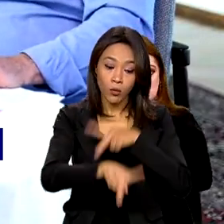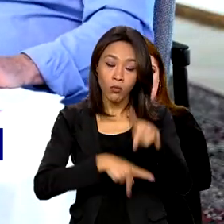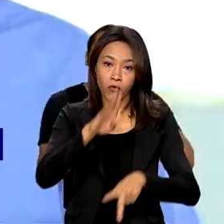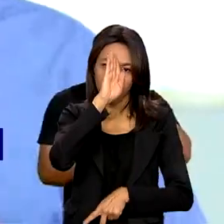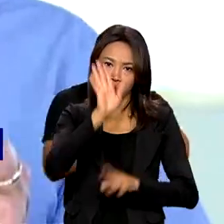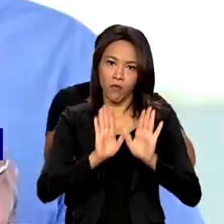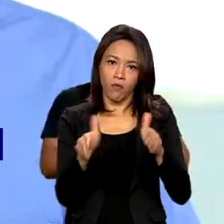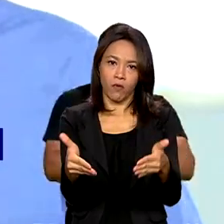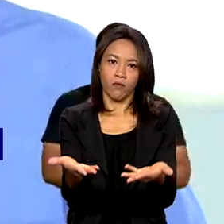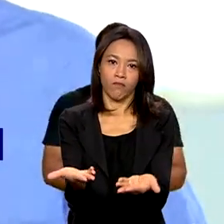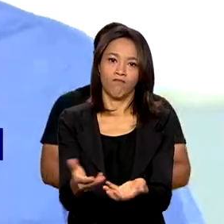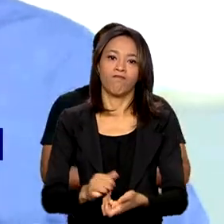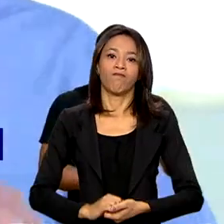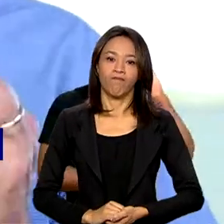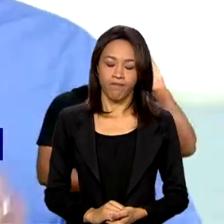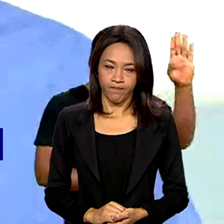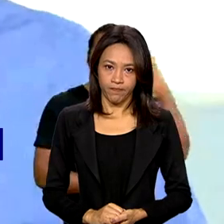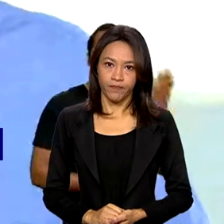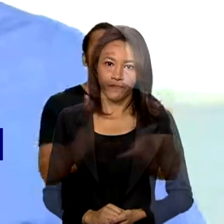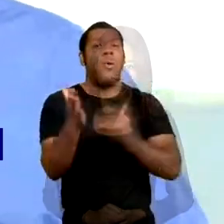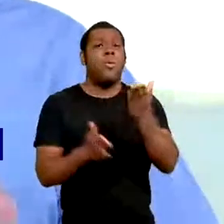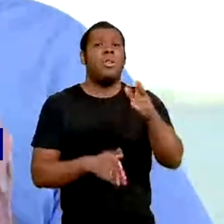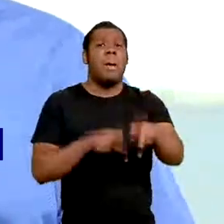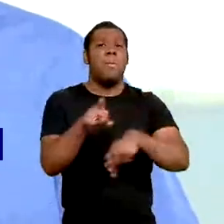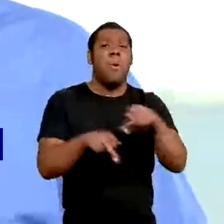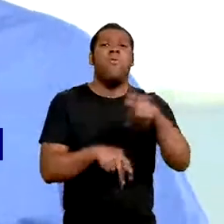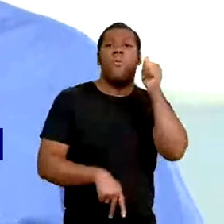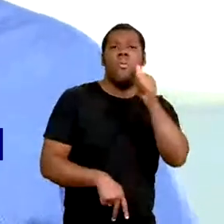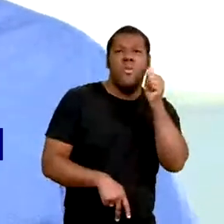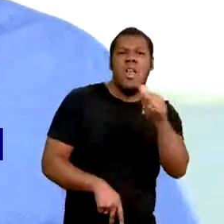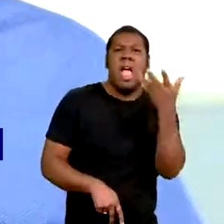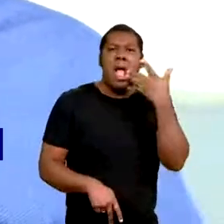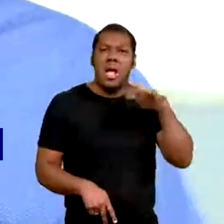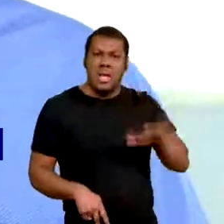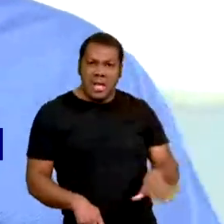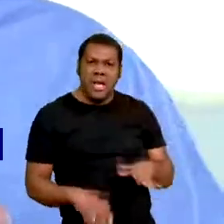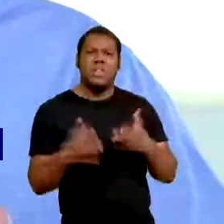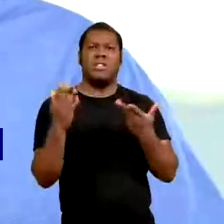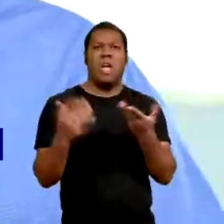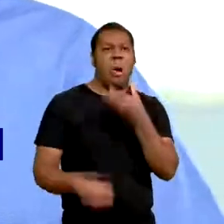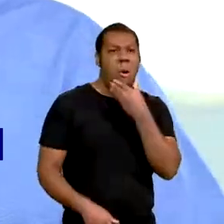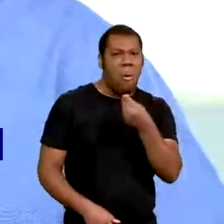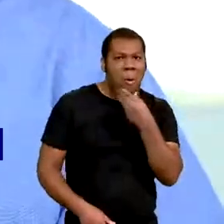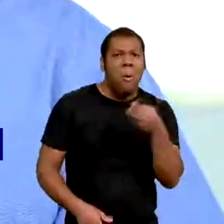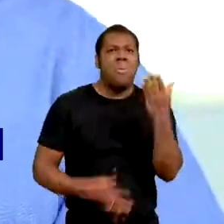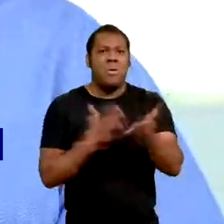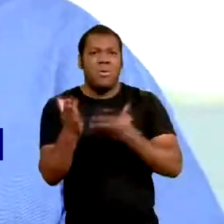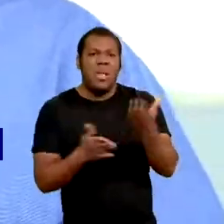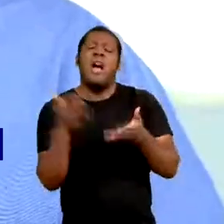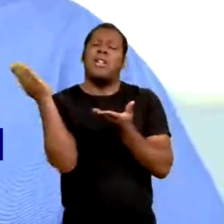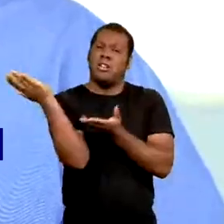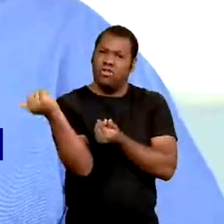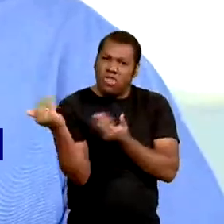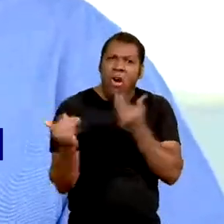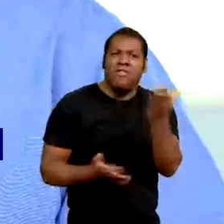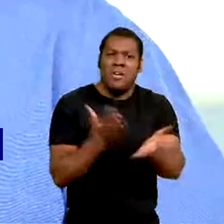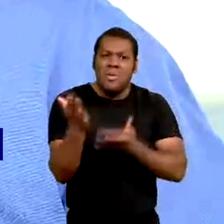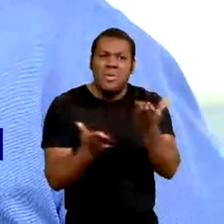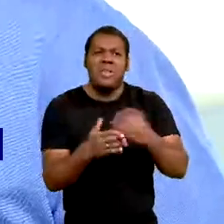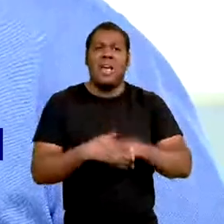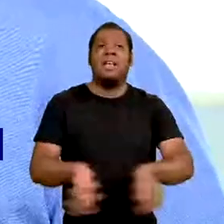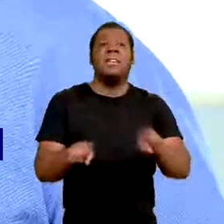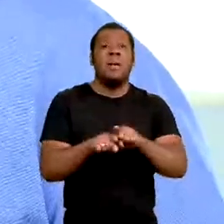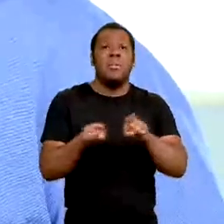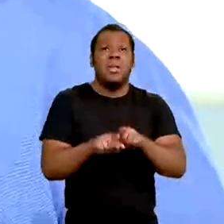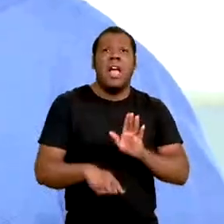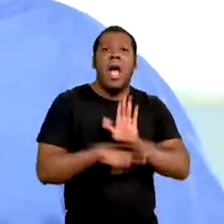prioridade cuidar das mulheres cuidar das crianças cuidar dos homens cuidado do Adolescente e dá para o adolescente a visão